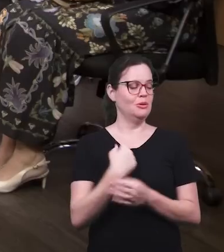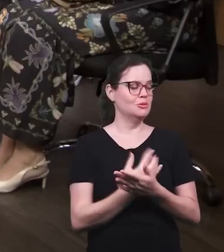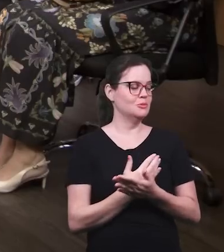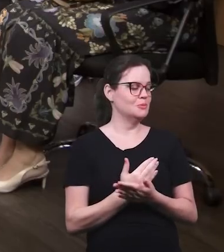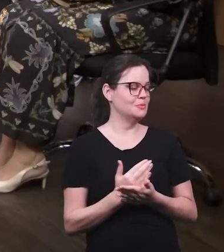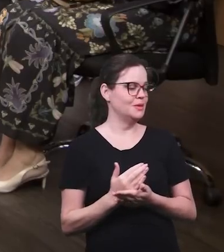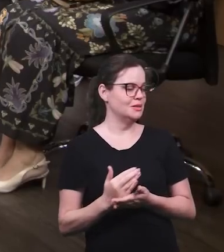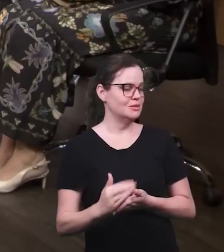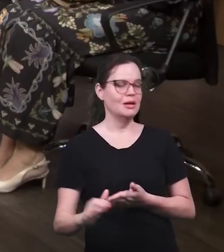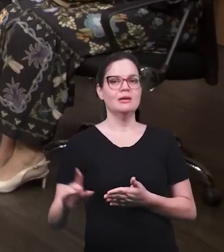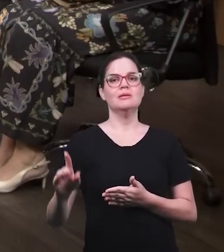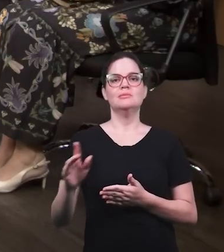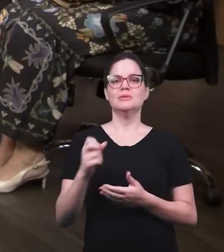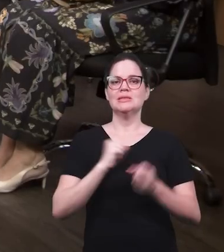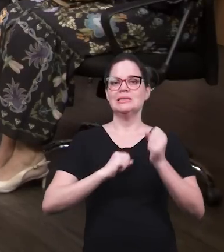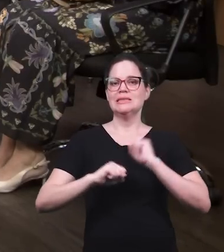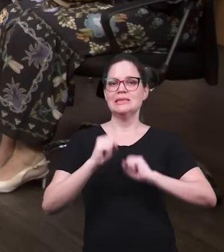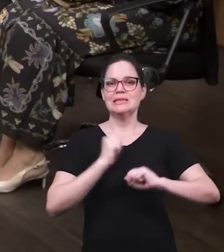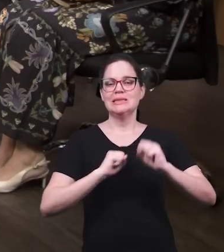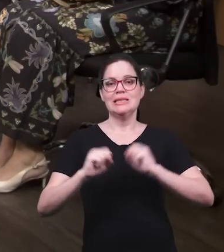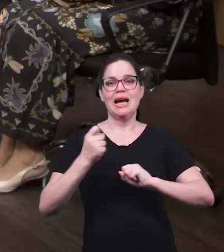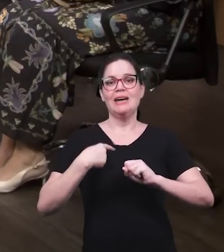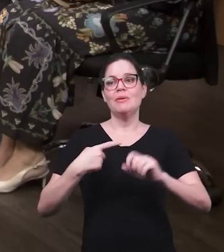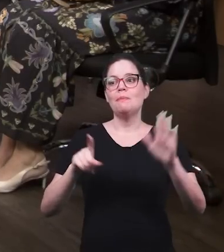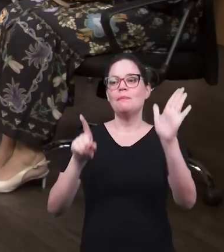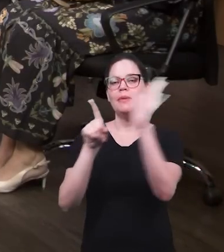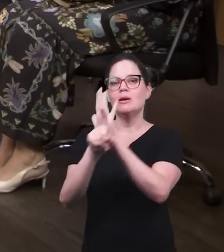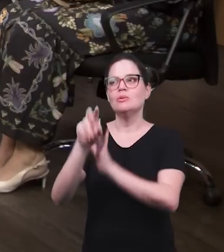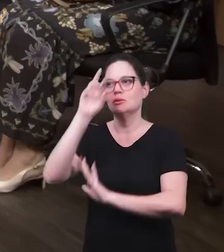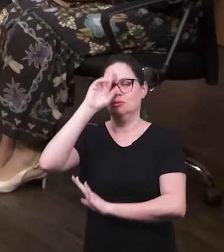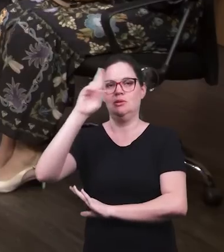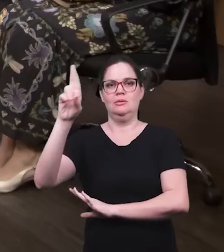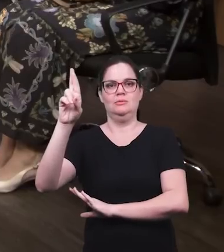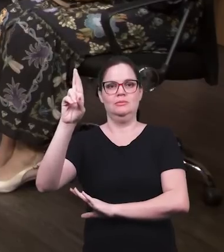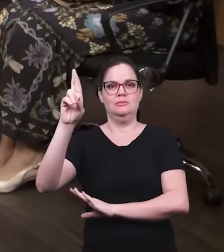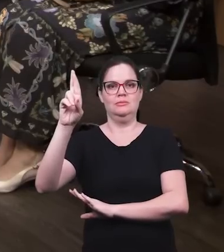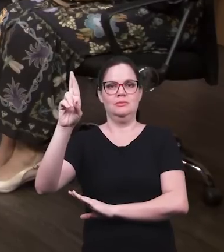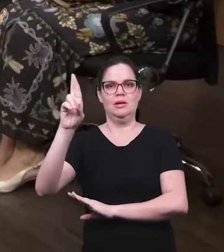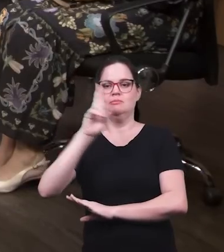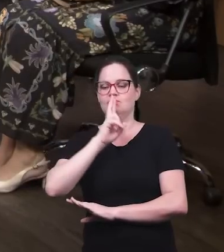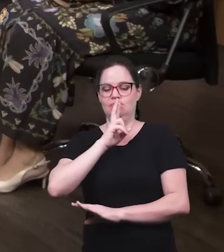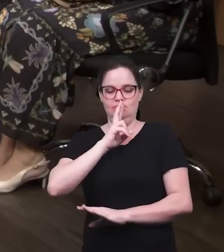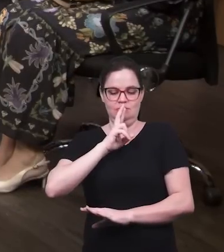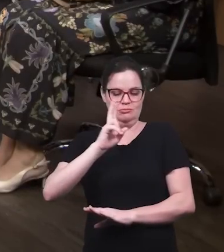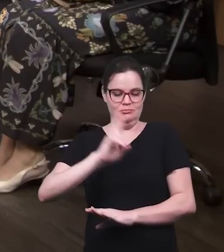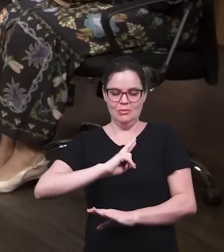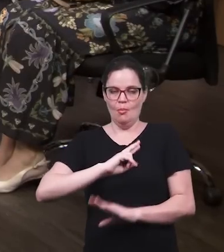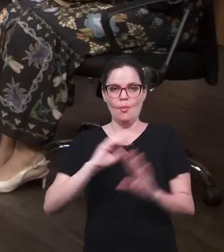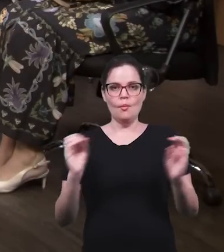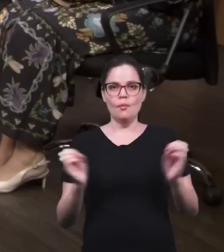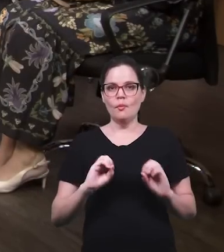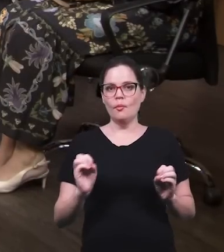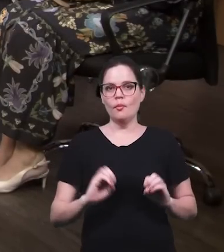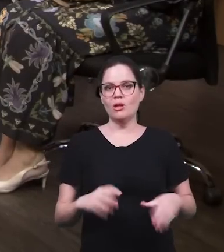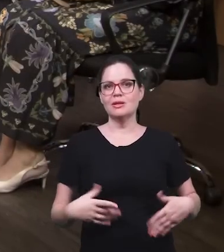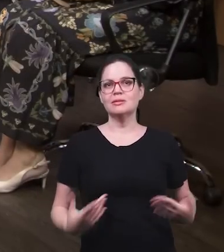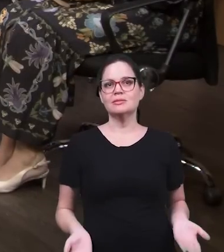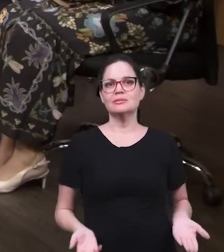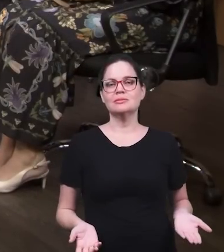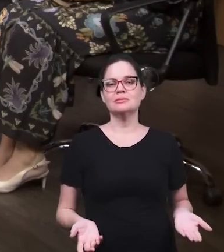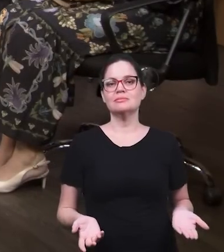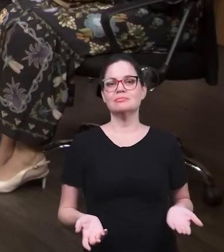nós costumamos a consultar o Senhor. Mas o Senhor, ele não responde por